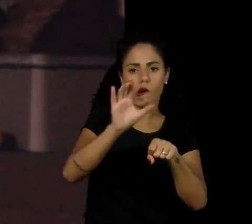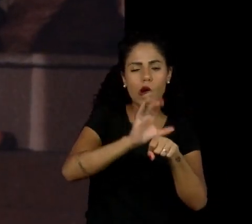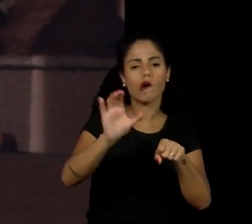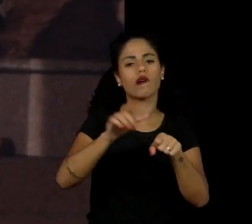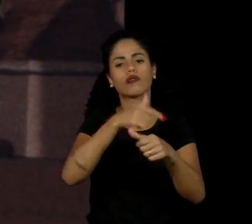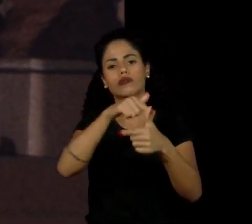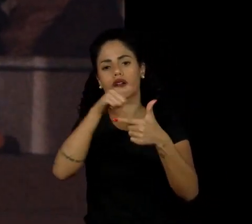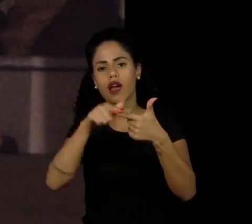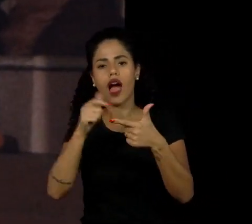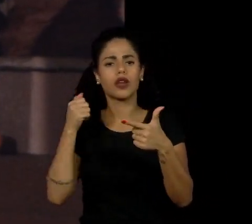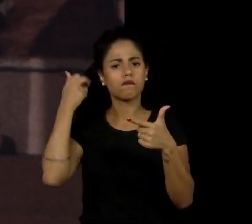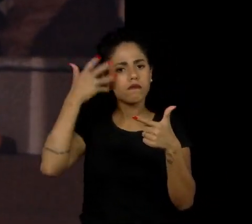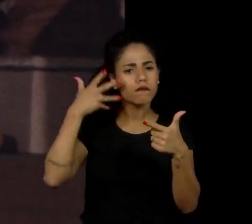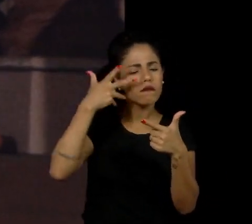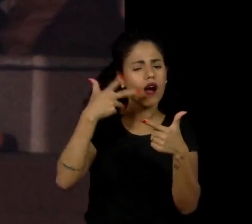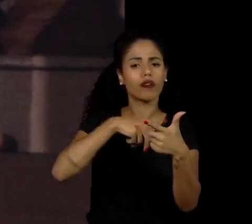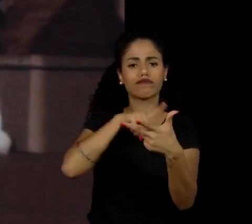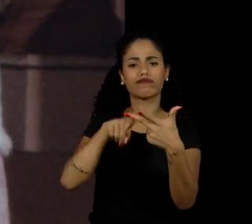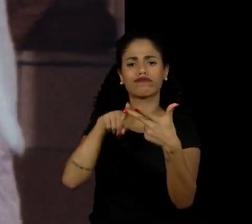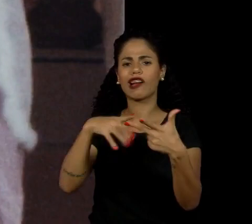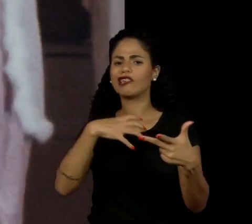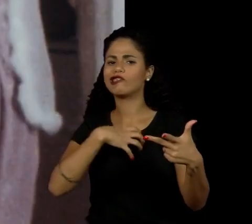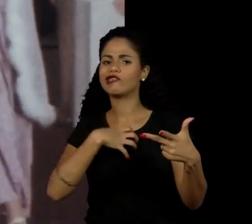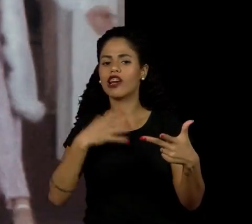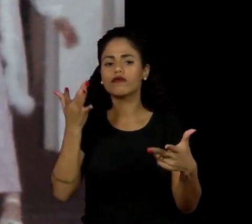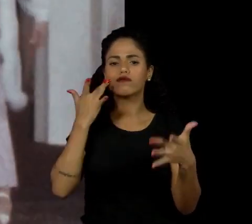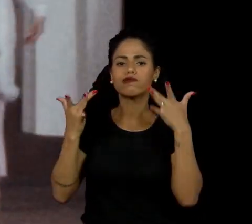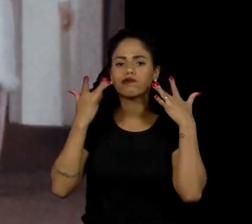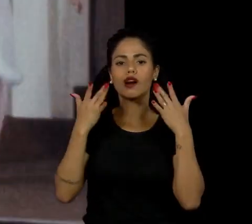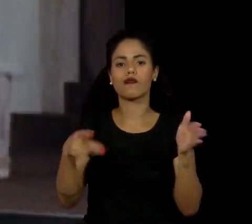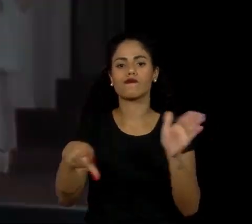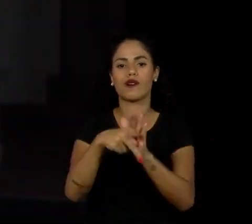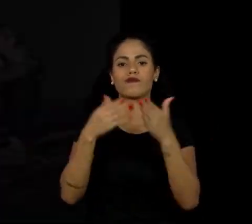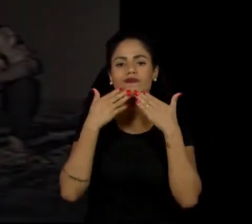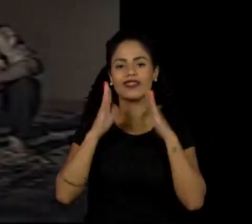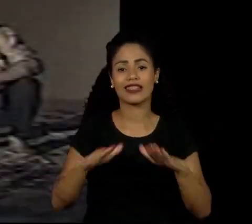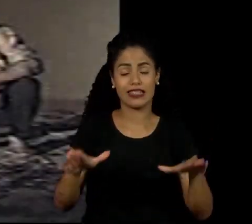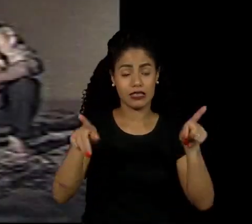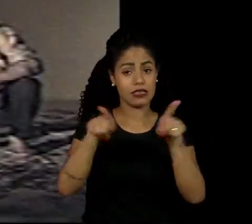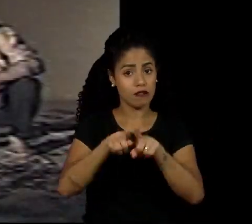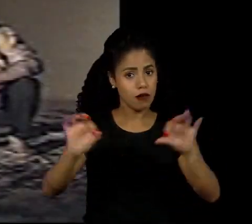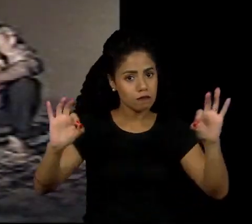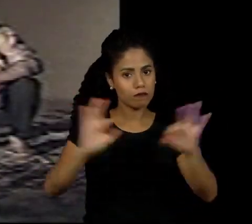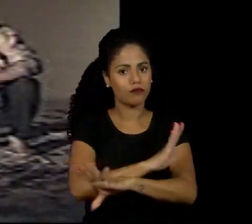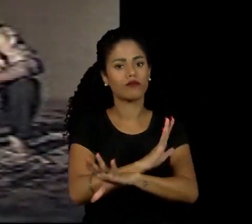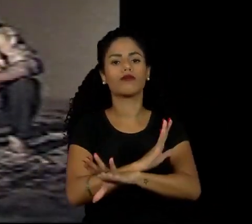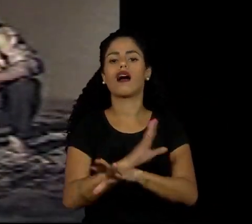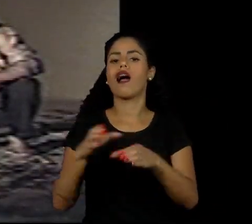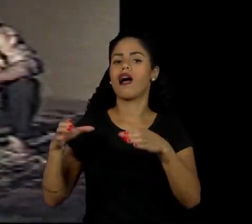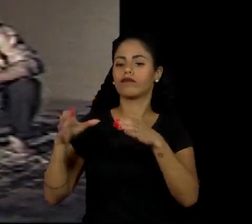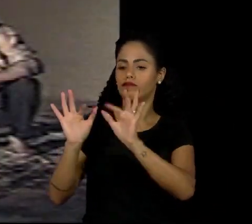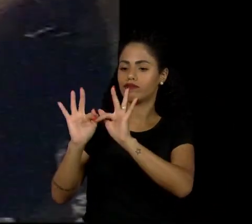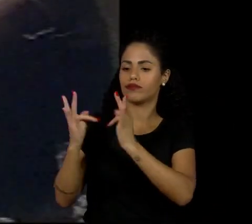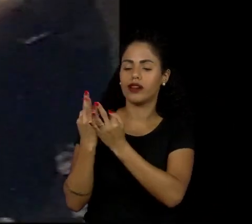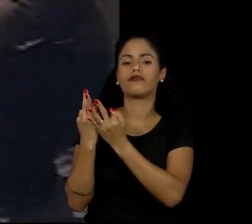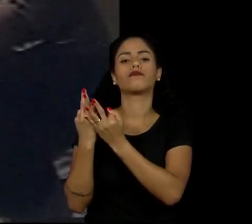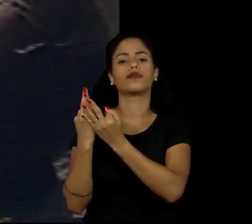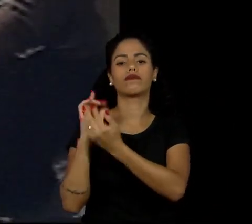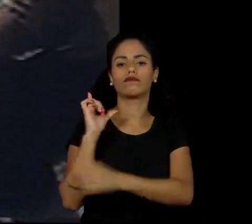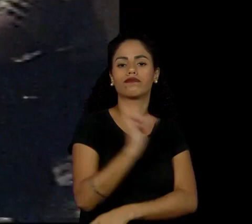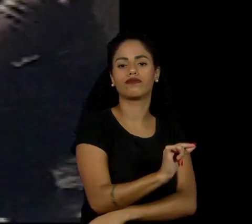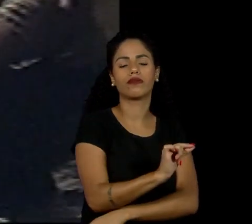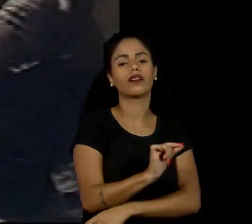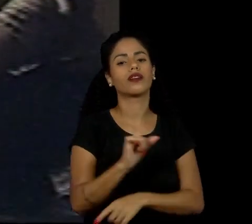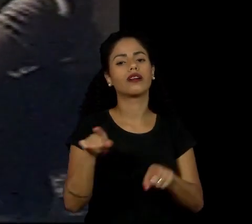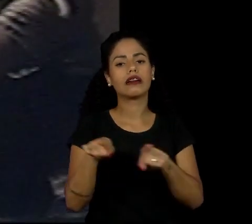de palestras e montagens de espetáculos infantis. Após a saída da família, o Paiol passou por